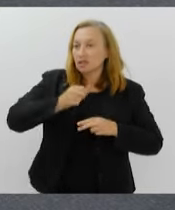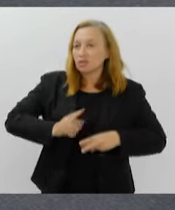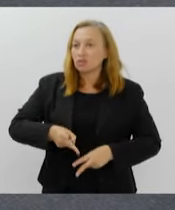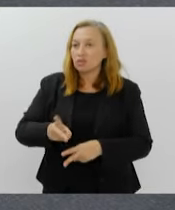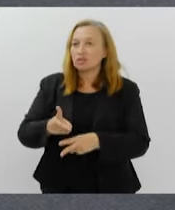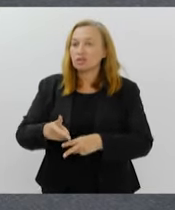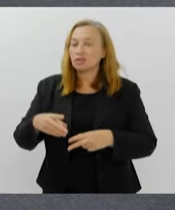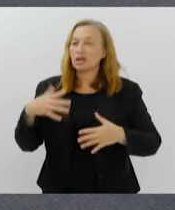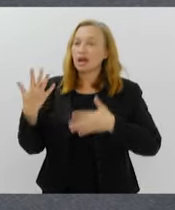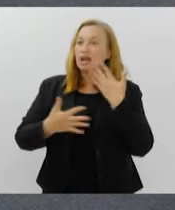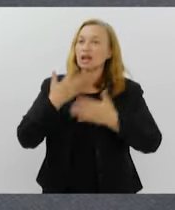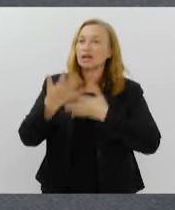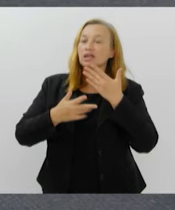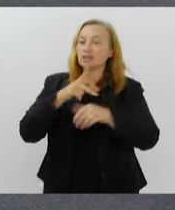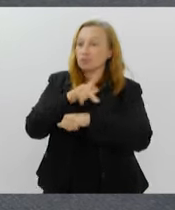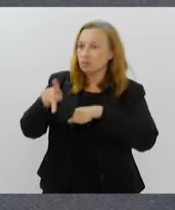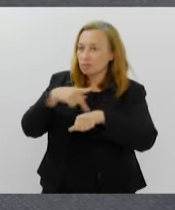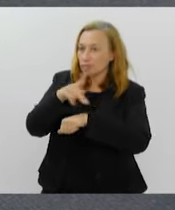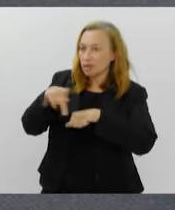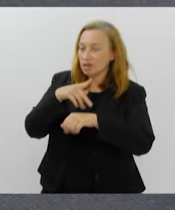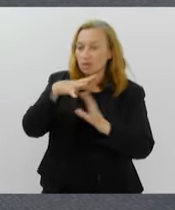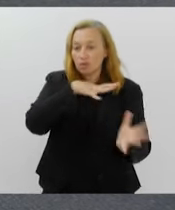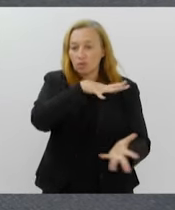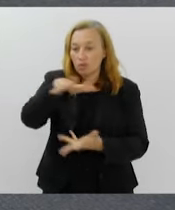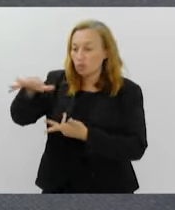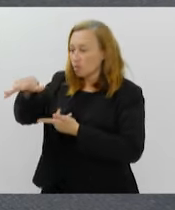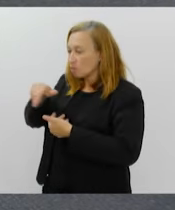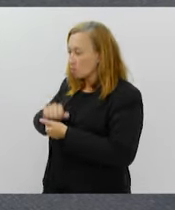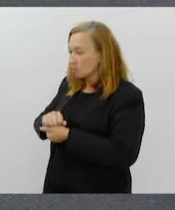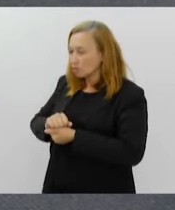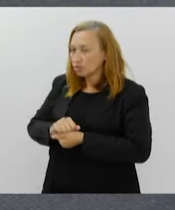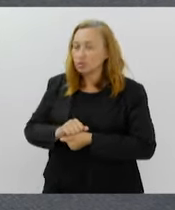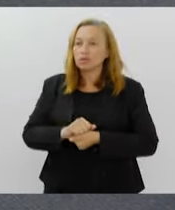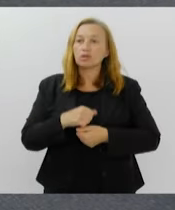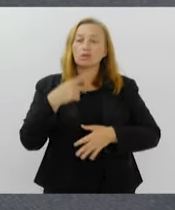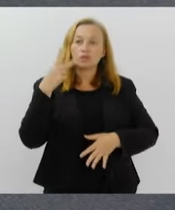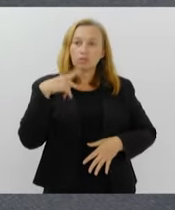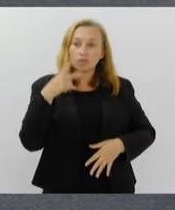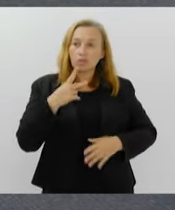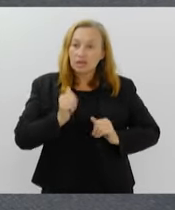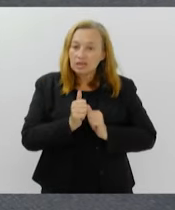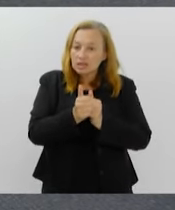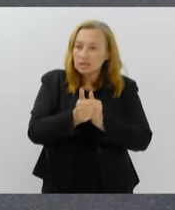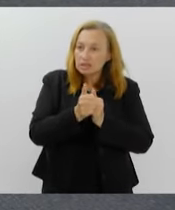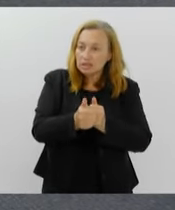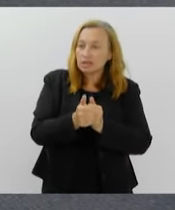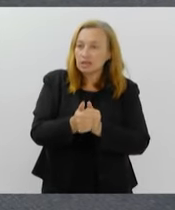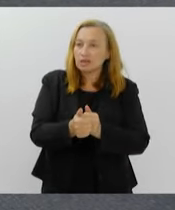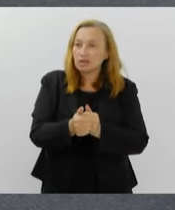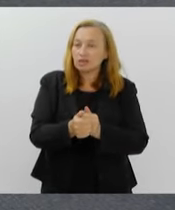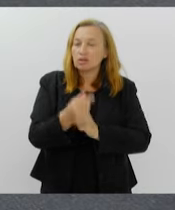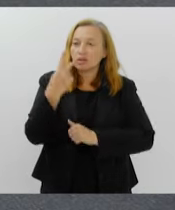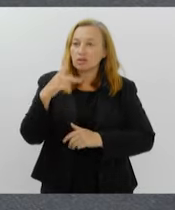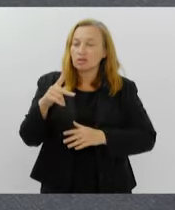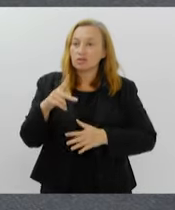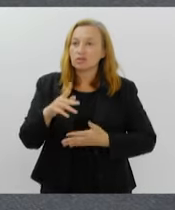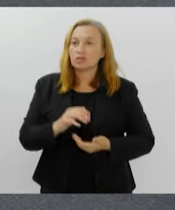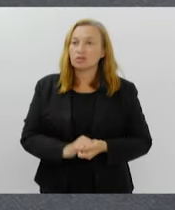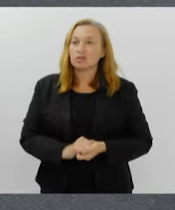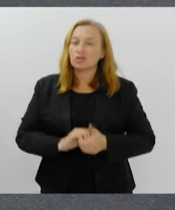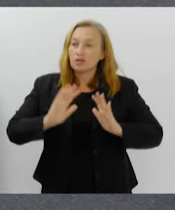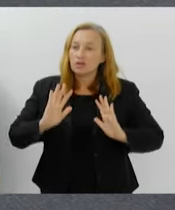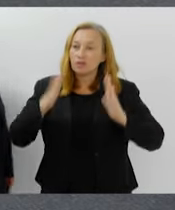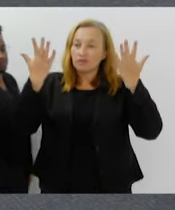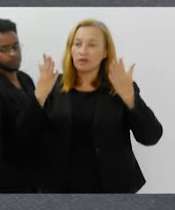encantando o país o mundo e seja Popular siga tendo o seu caráter de